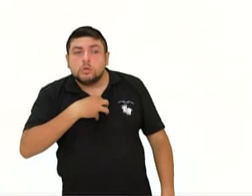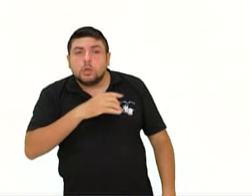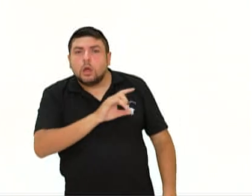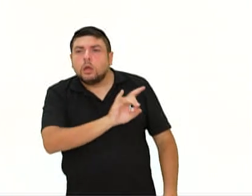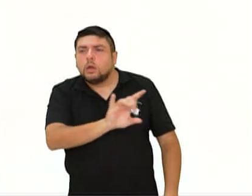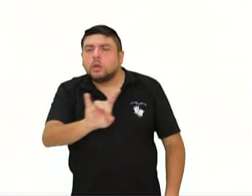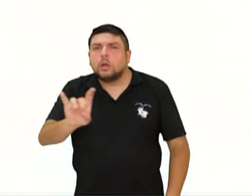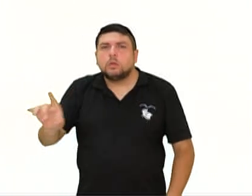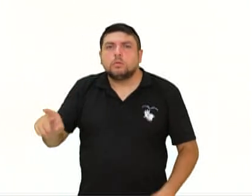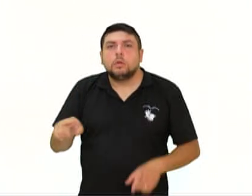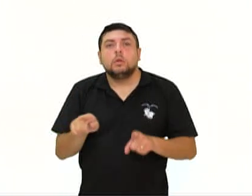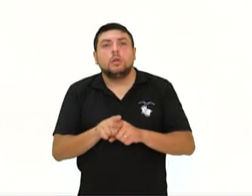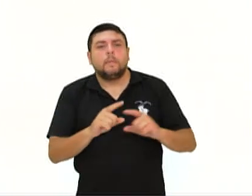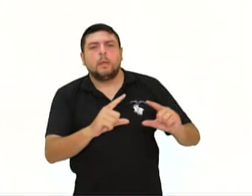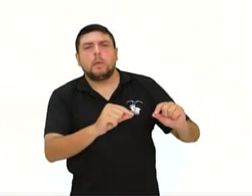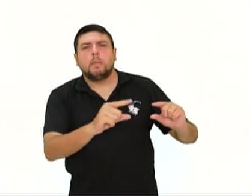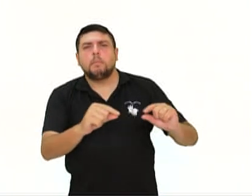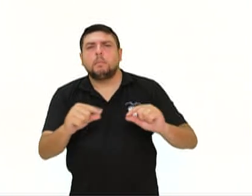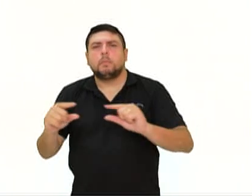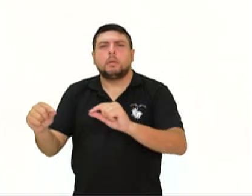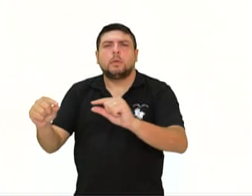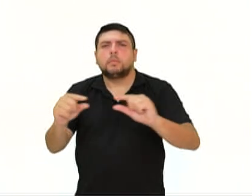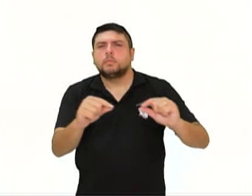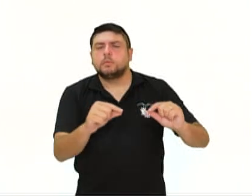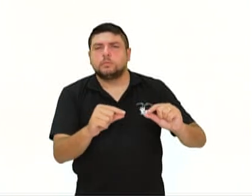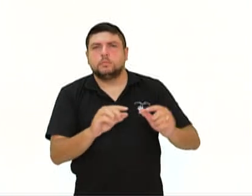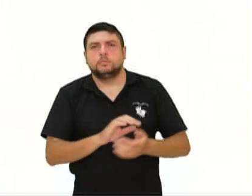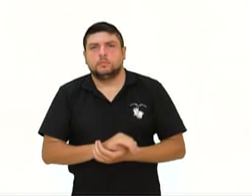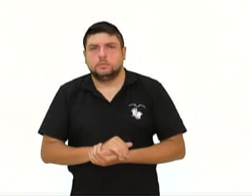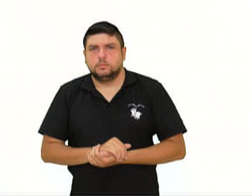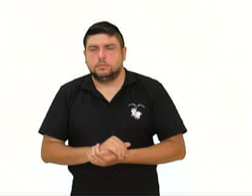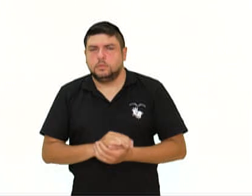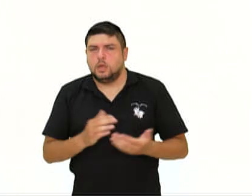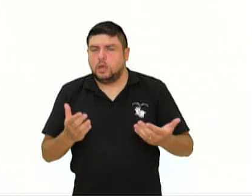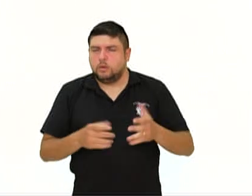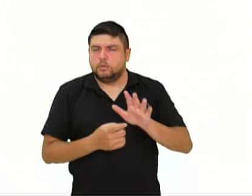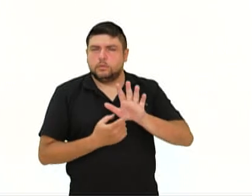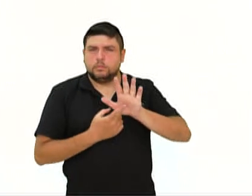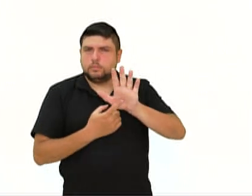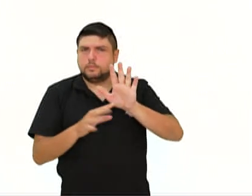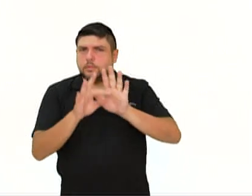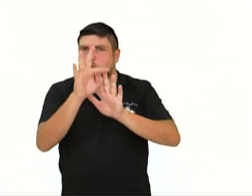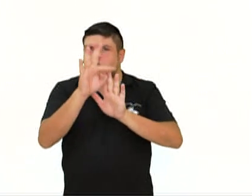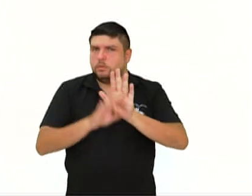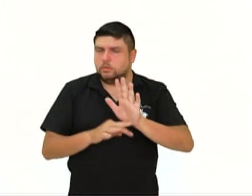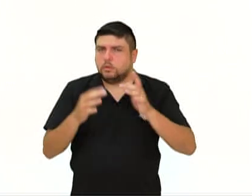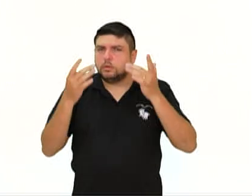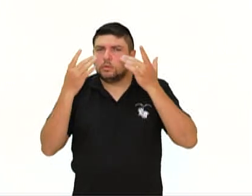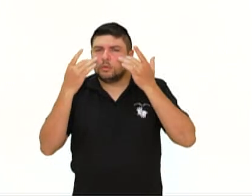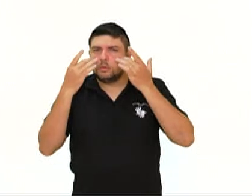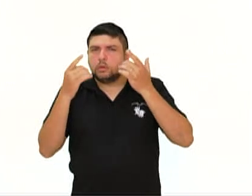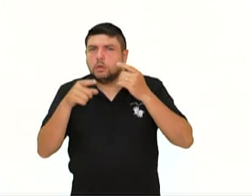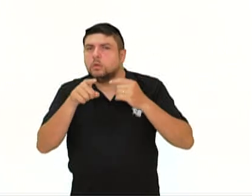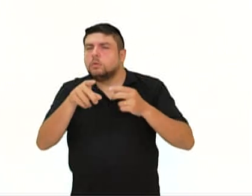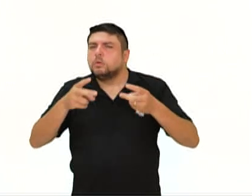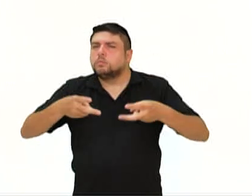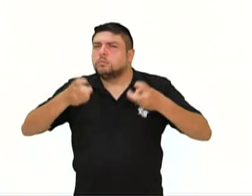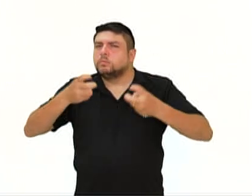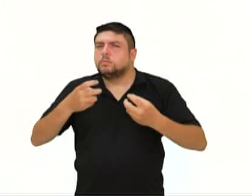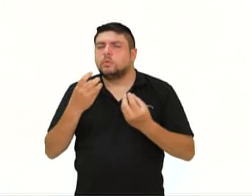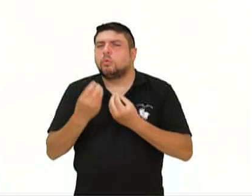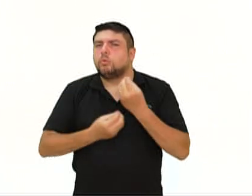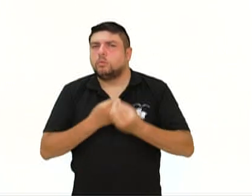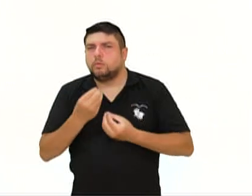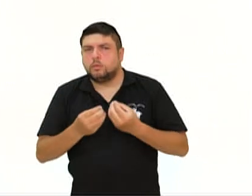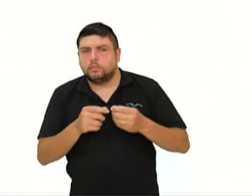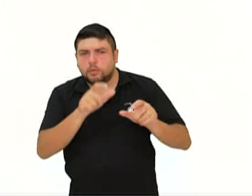entre elas na representação. Então, agora a gente vai conhecer um texto teatral e vocês verão como que acontecem essas falas, os